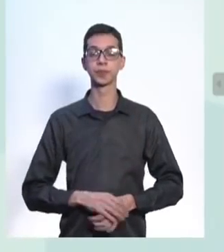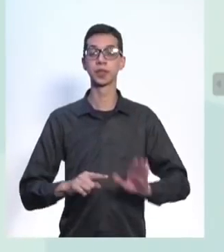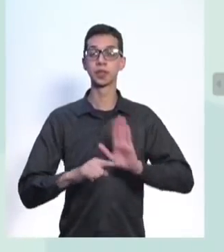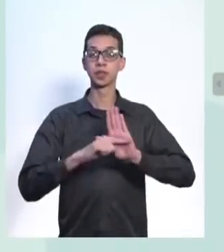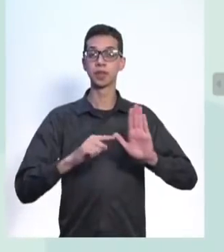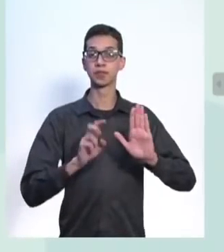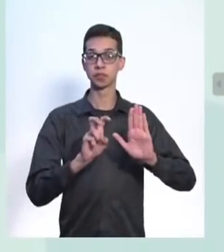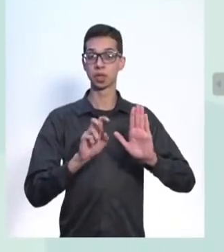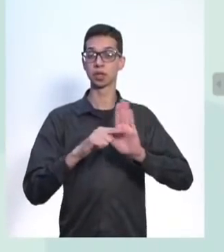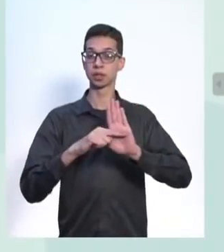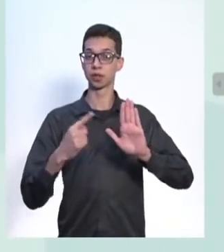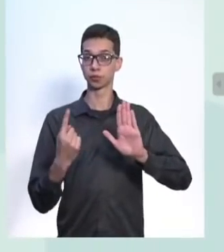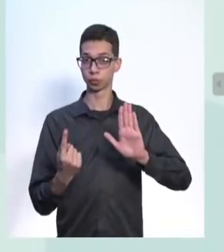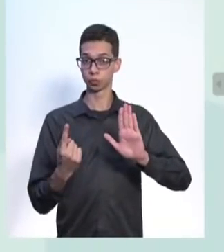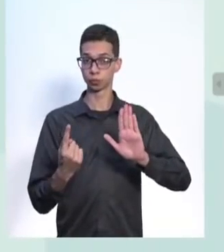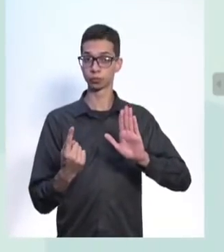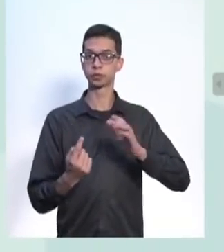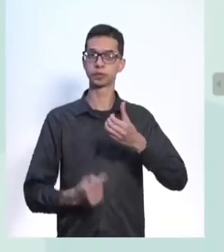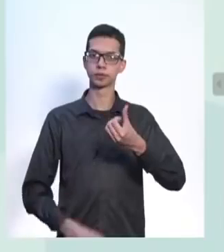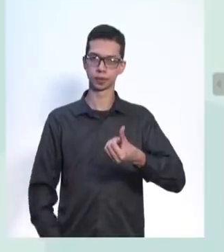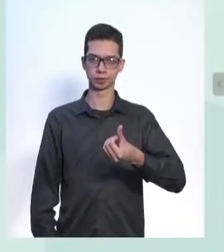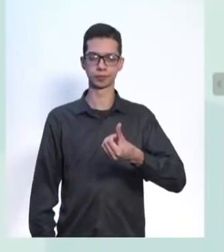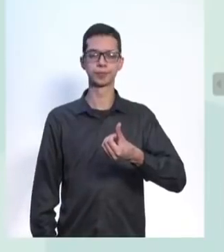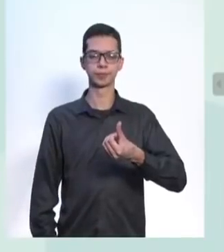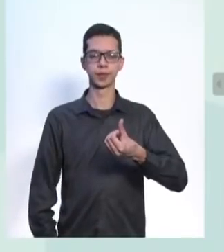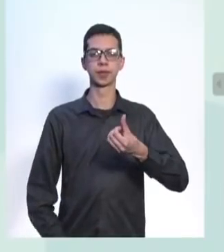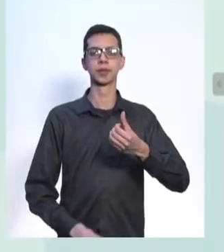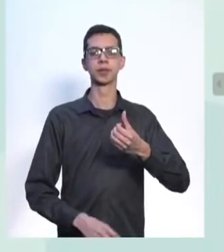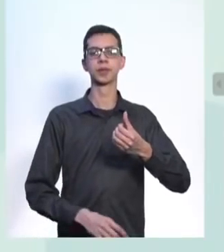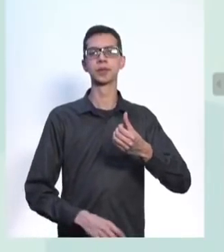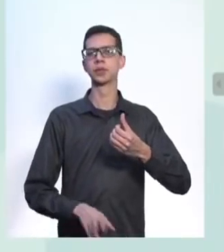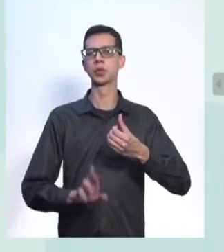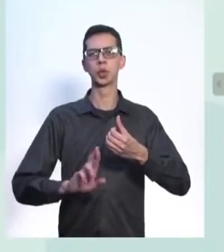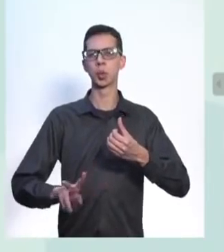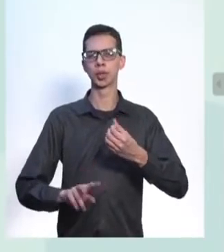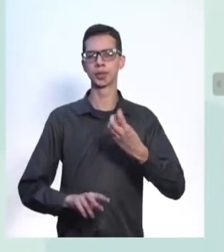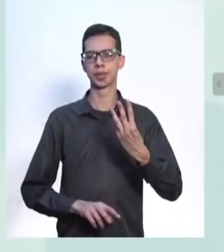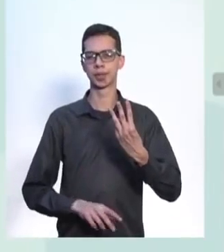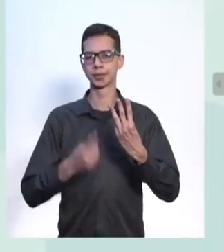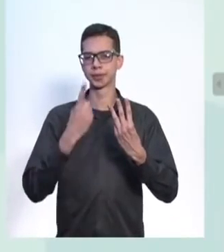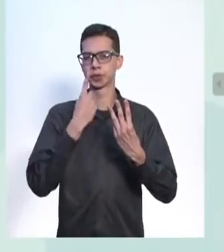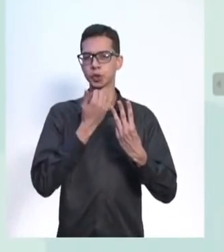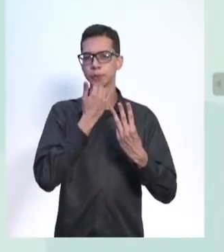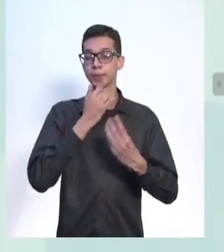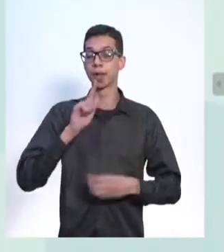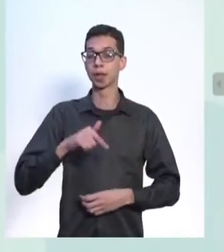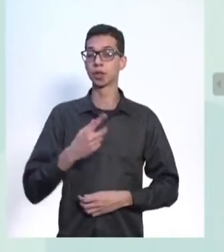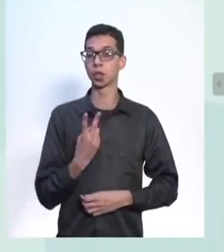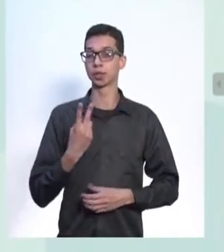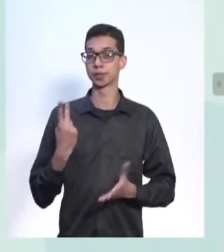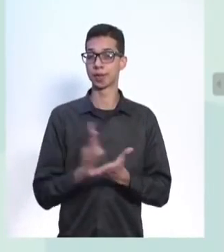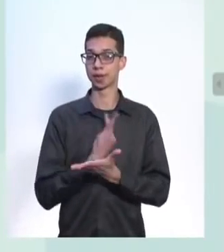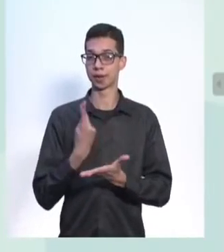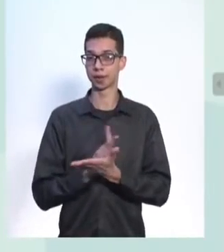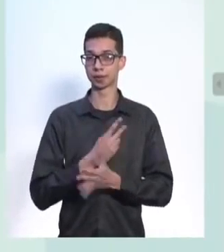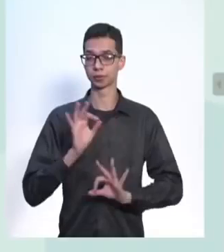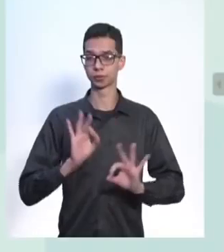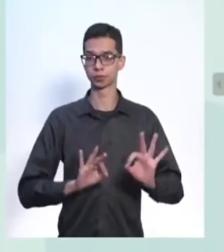devo 6. E menos 6, opa, não é 3, é 2. Deixa eu apagar aqui que ficou